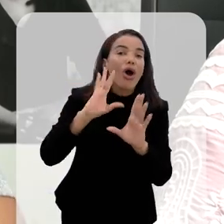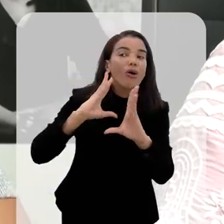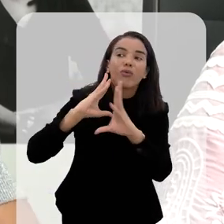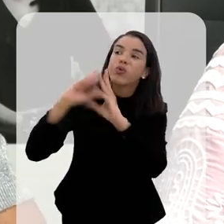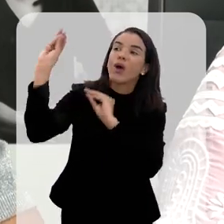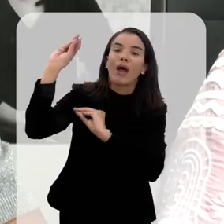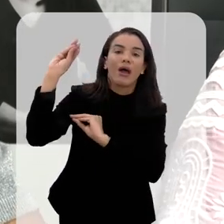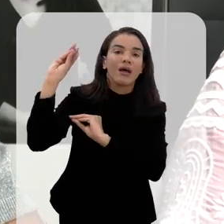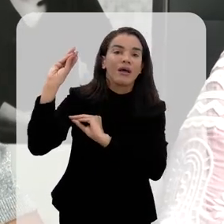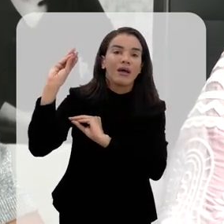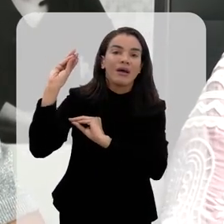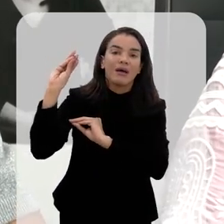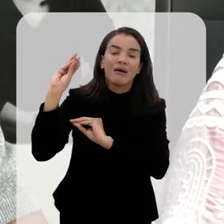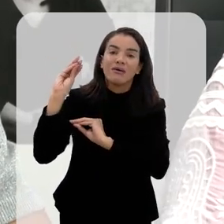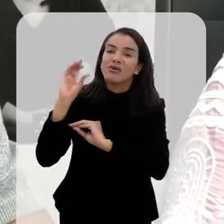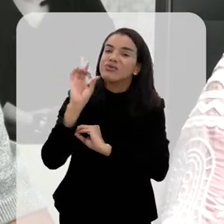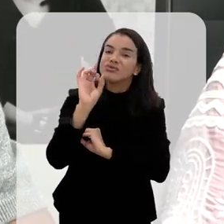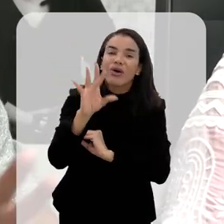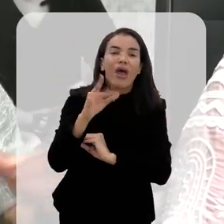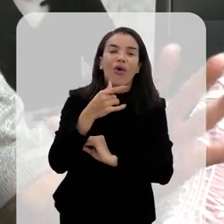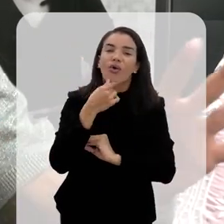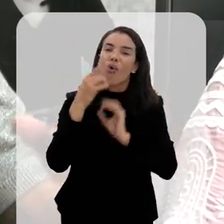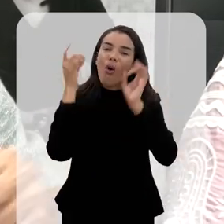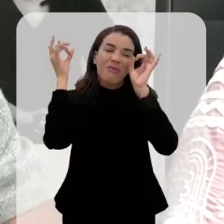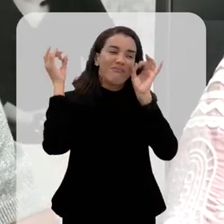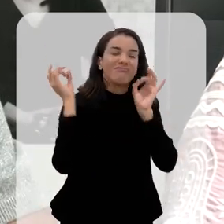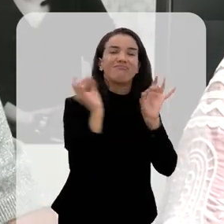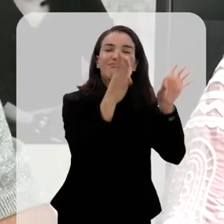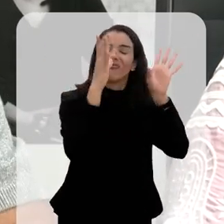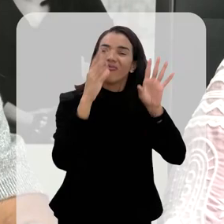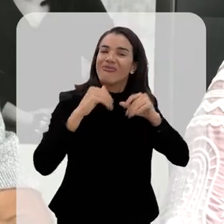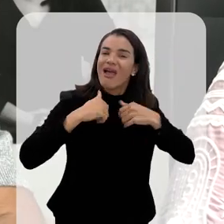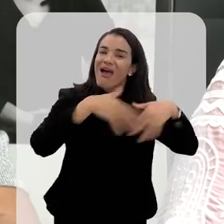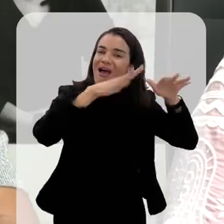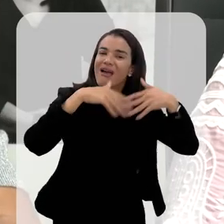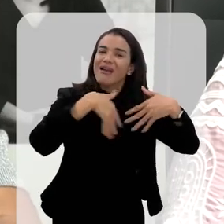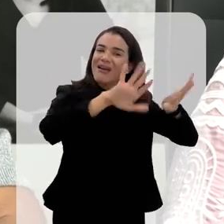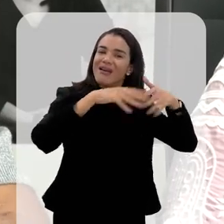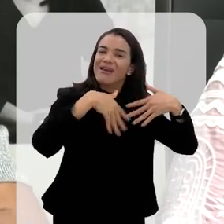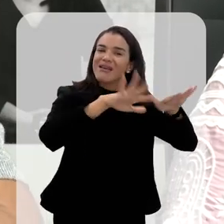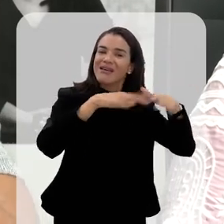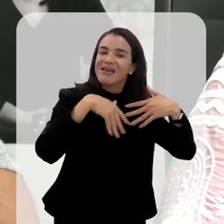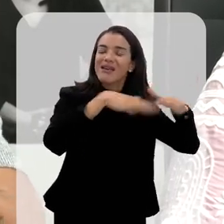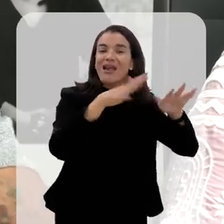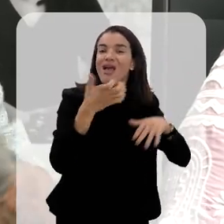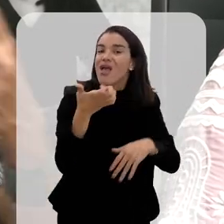desse ciclo de violência. Eu só quero que ele vá embora, eu só quero sair